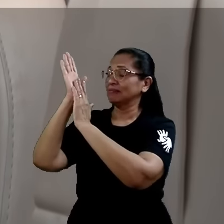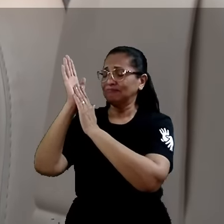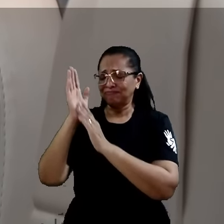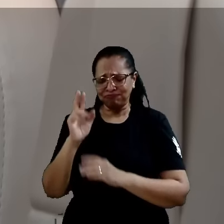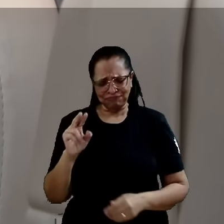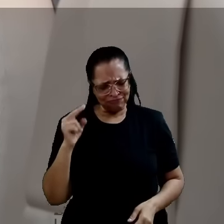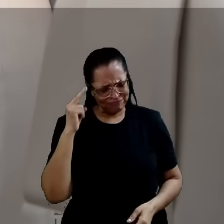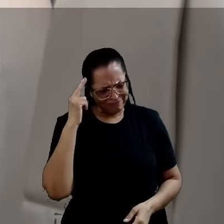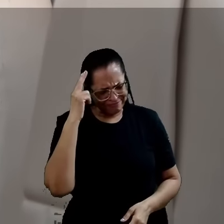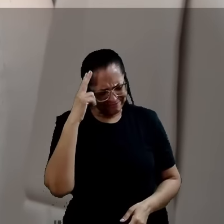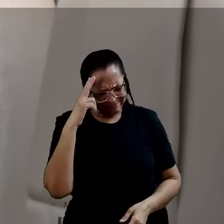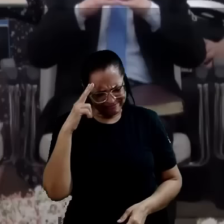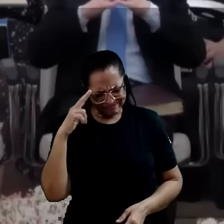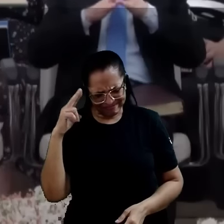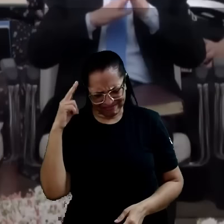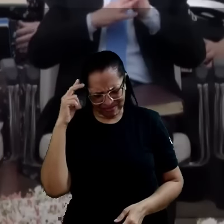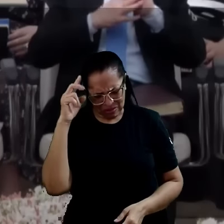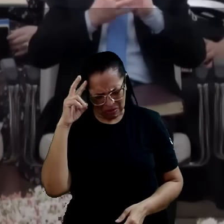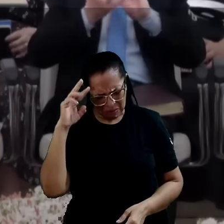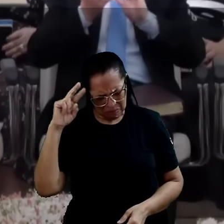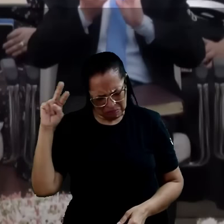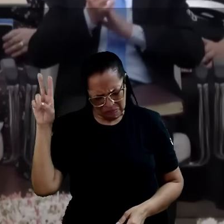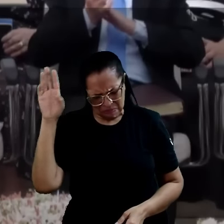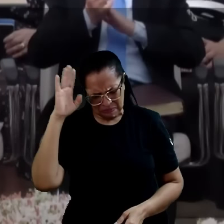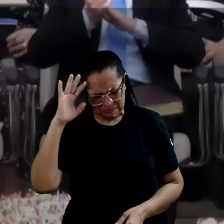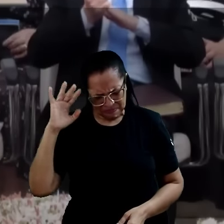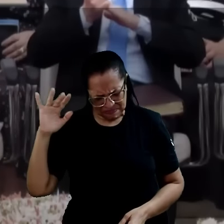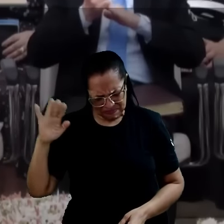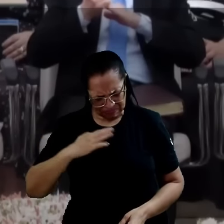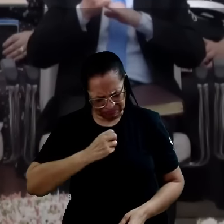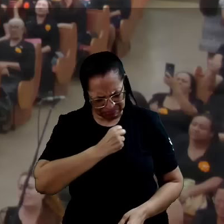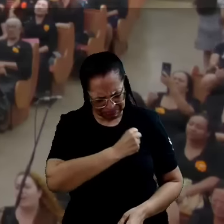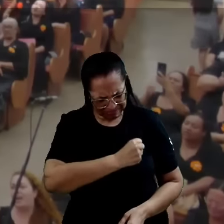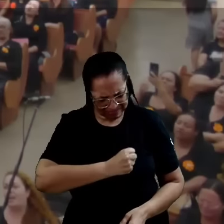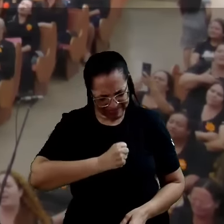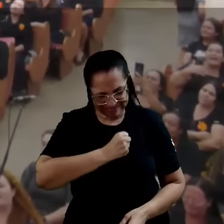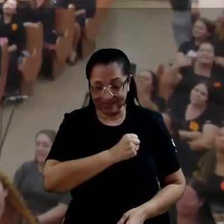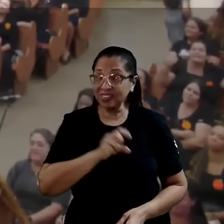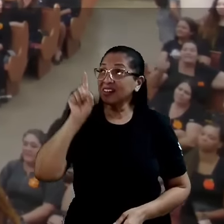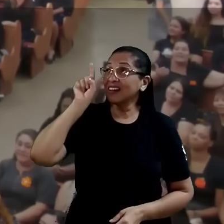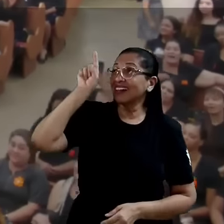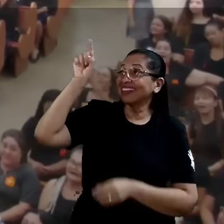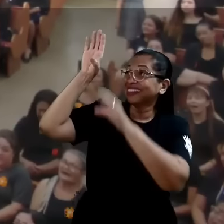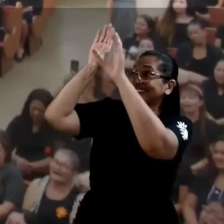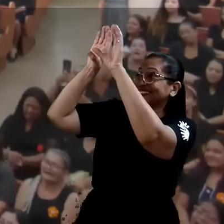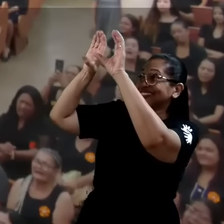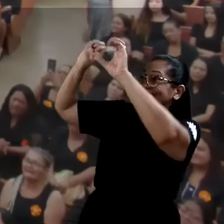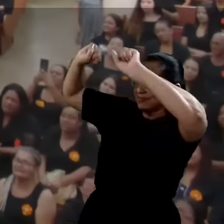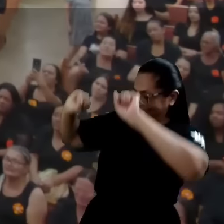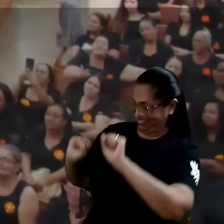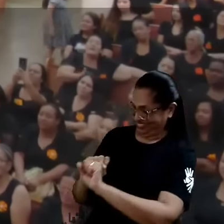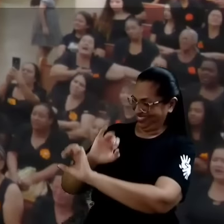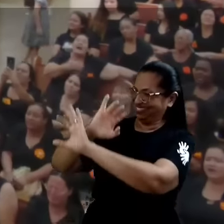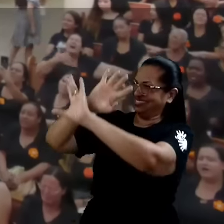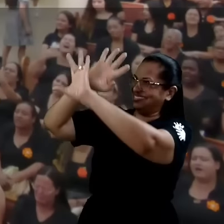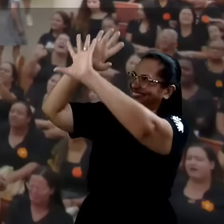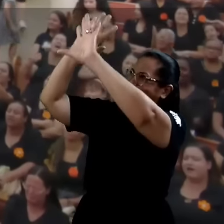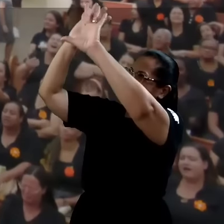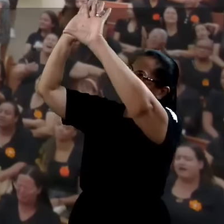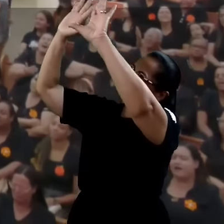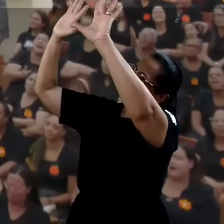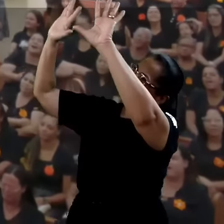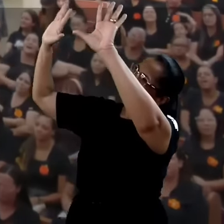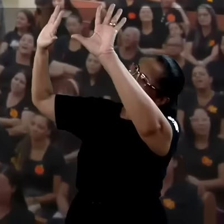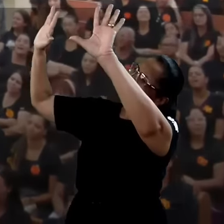tenho saudade das glórias re de